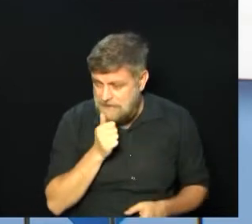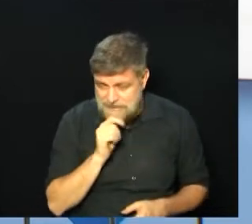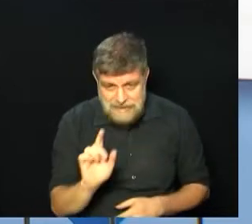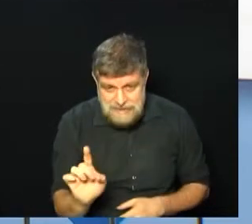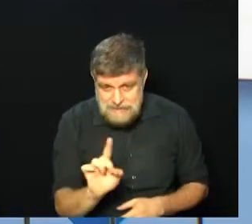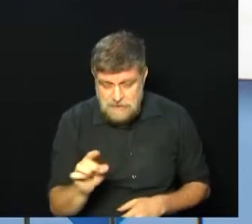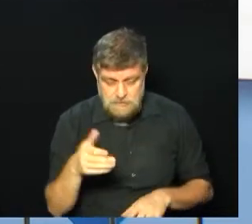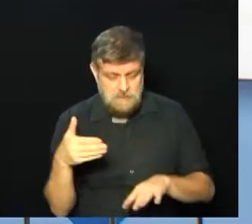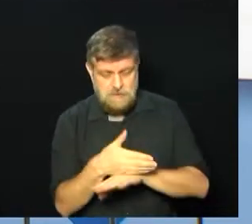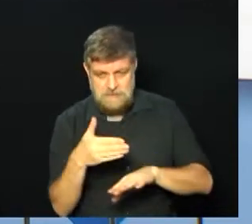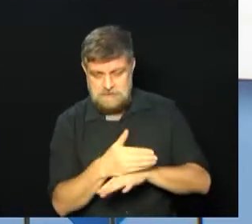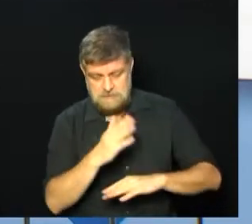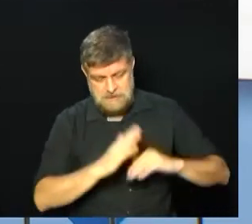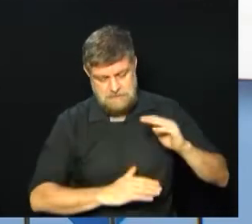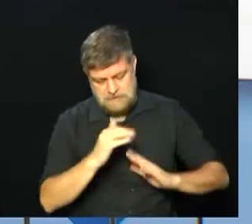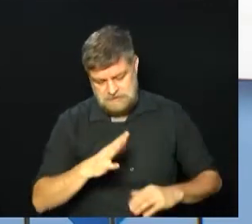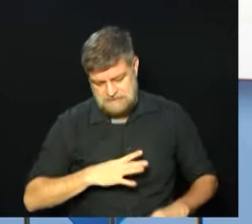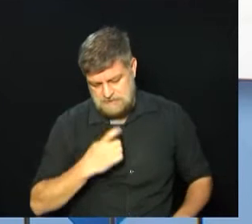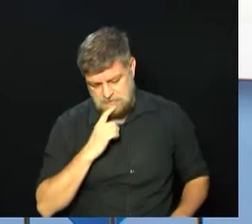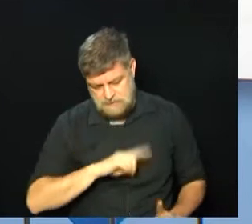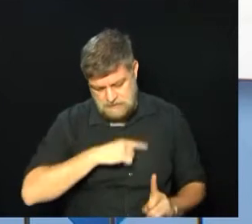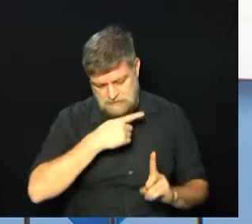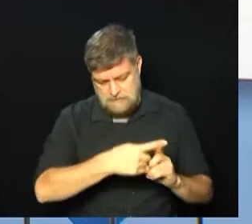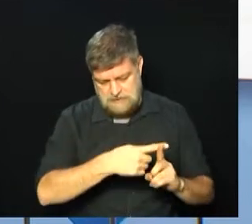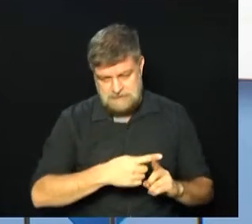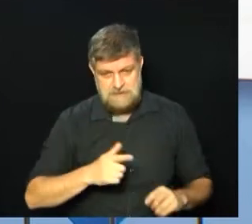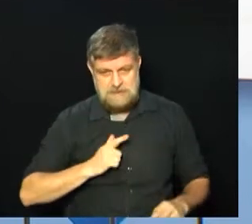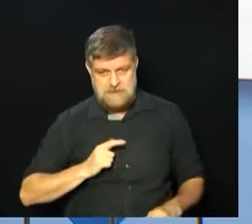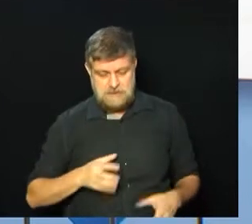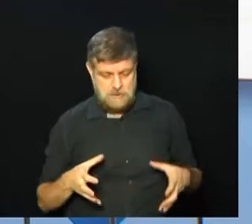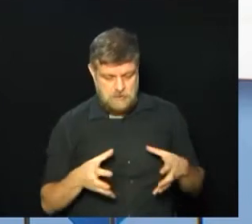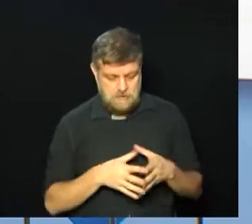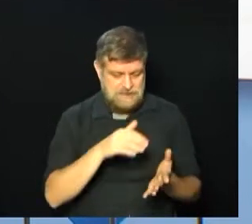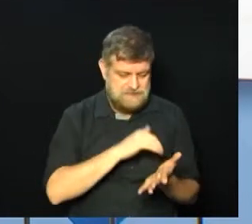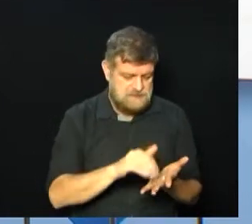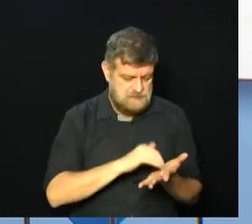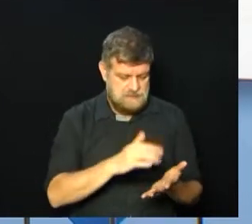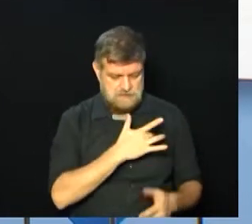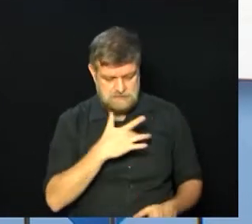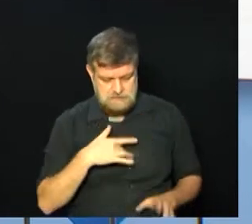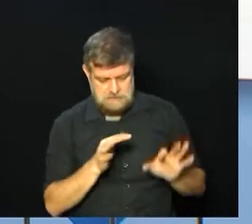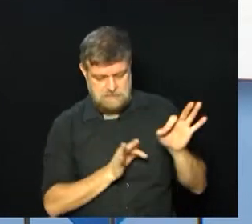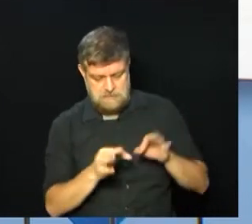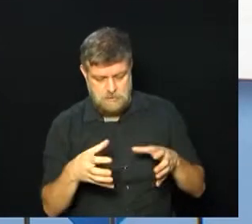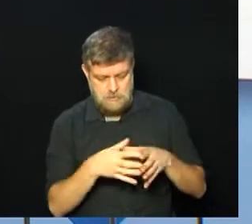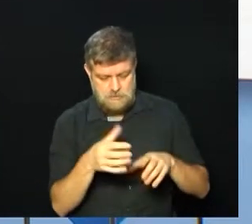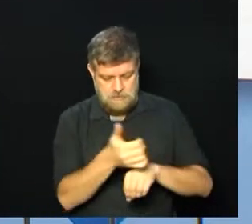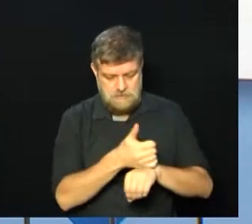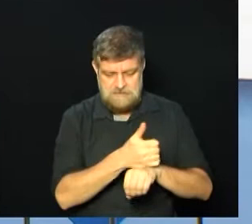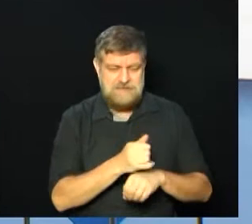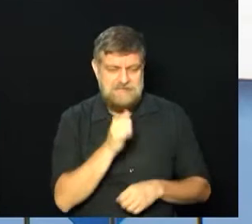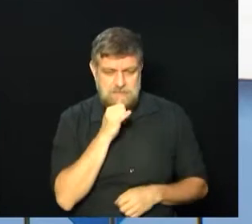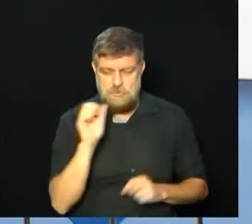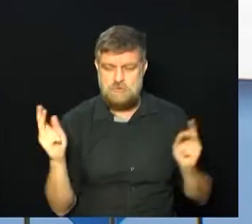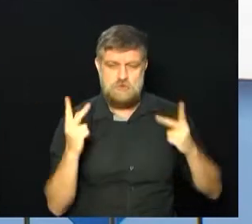conseguiu participar de uma das ações do Campinas mais que aquele movimento em que a secretaria de saúde monta uma equipe em um